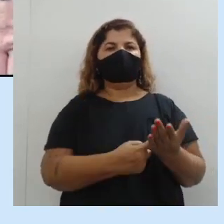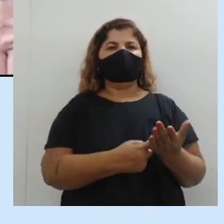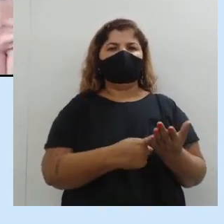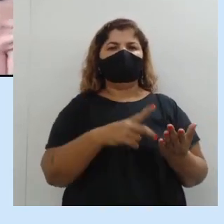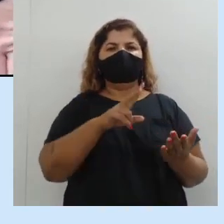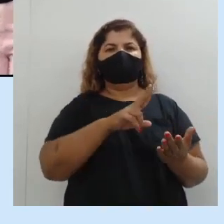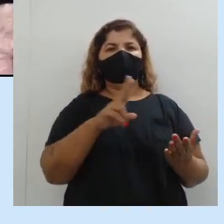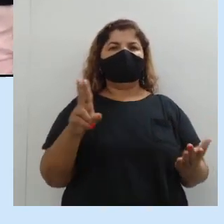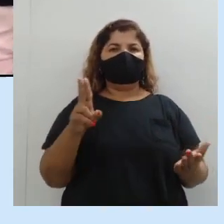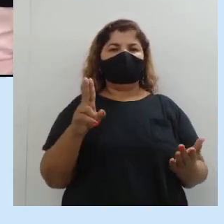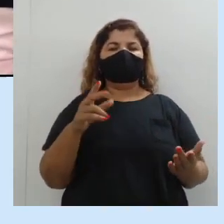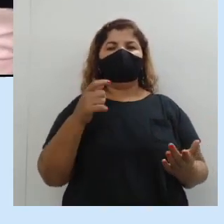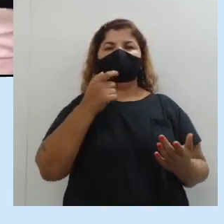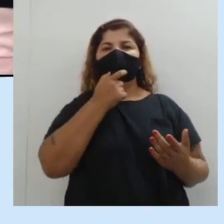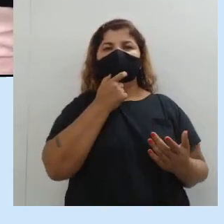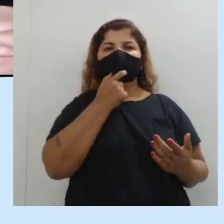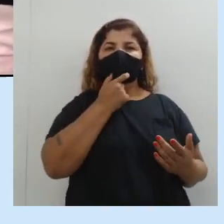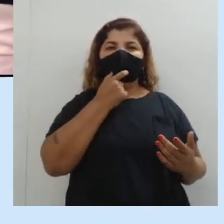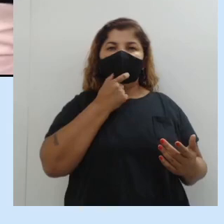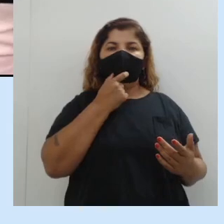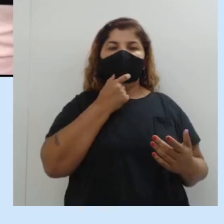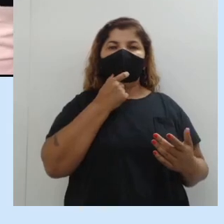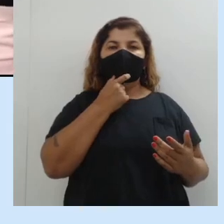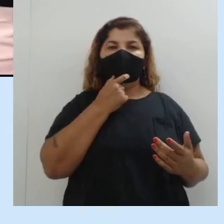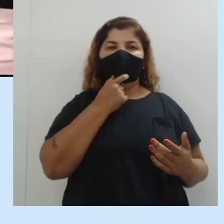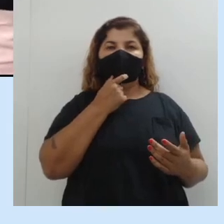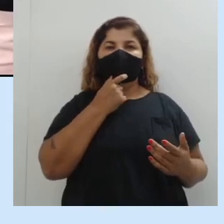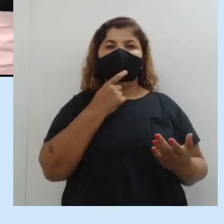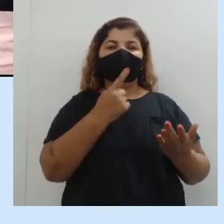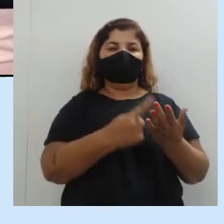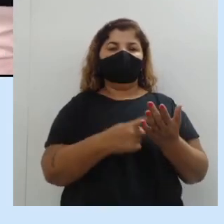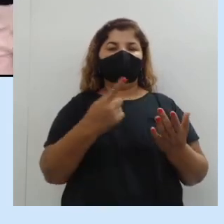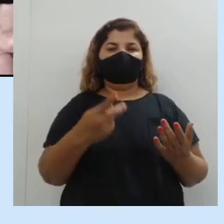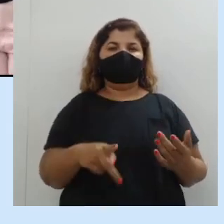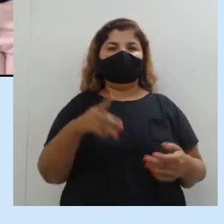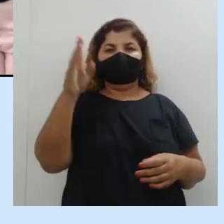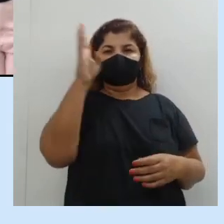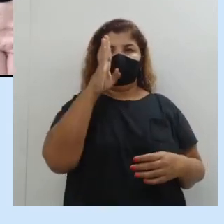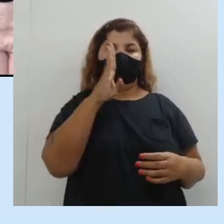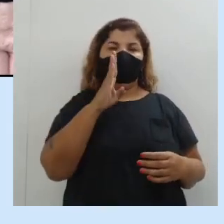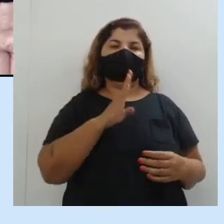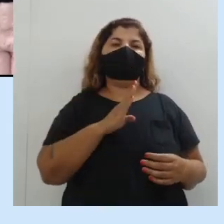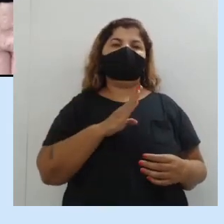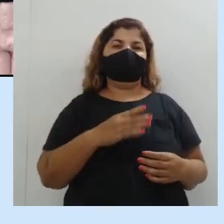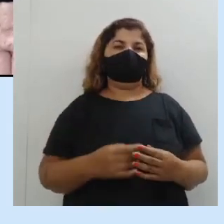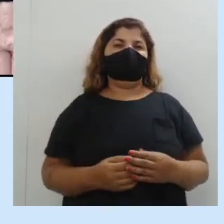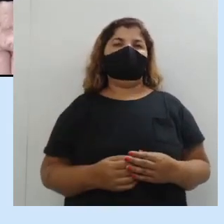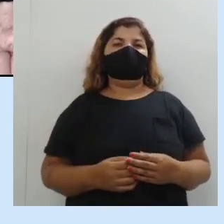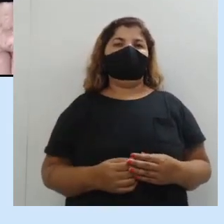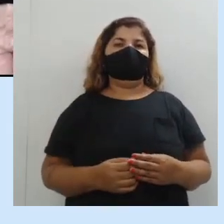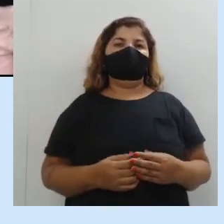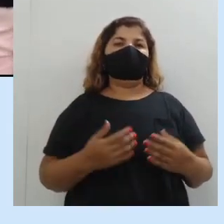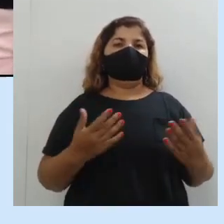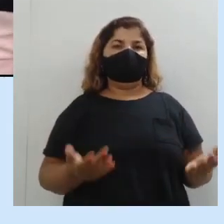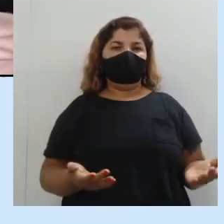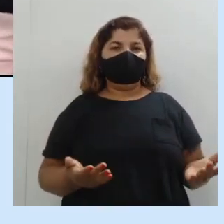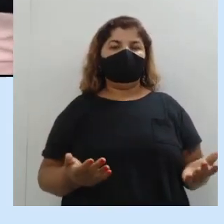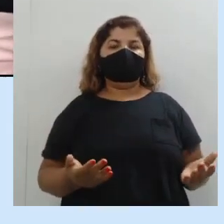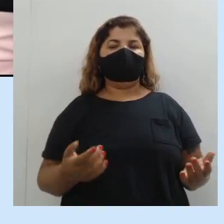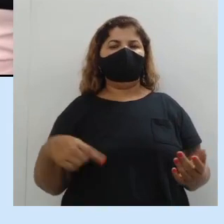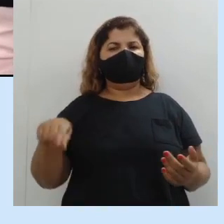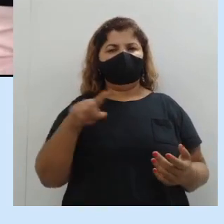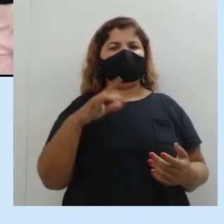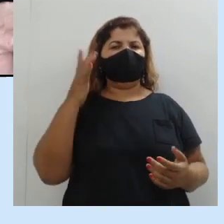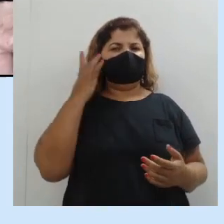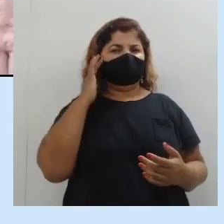nome é em inglês, mas é uma marca brasileira. E muitos acham